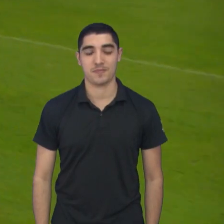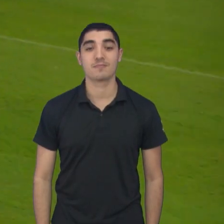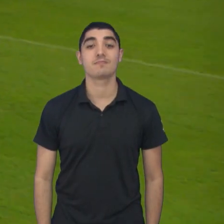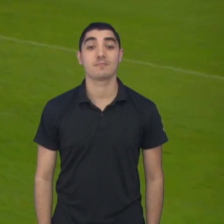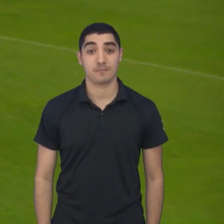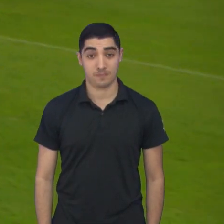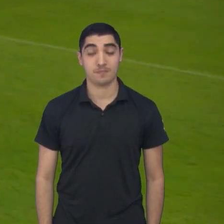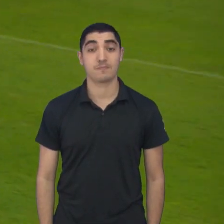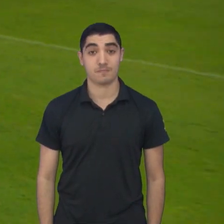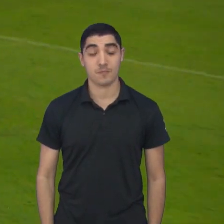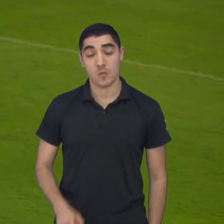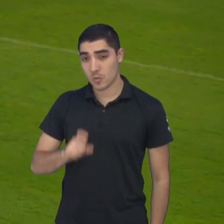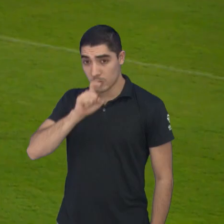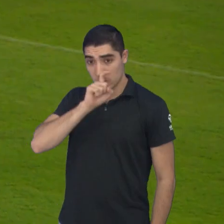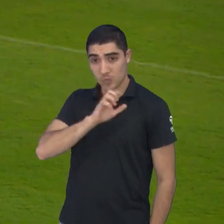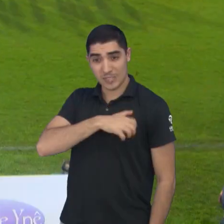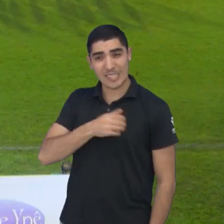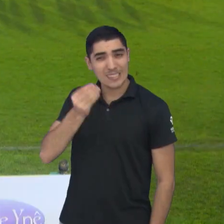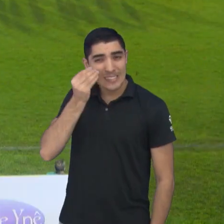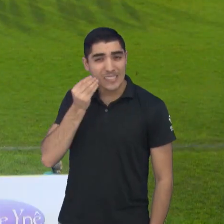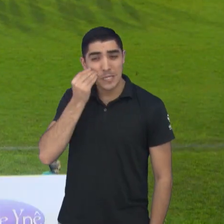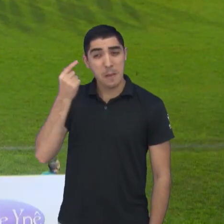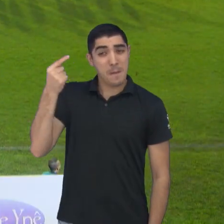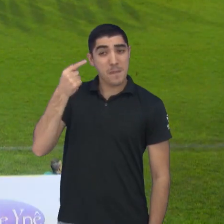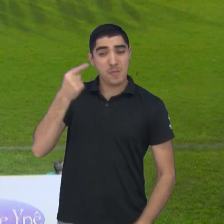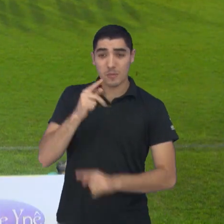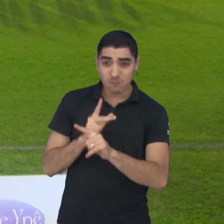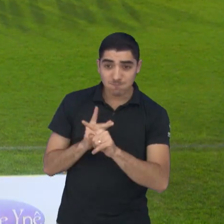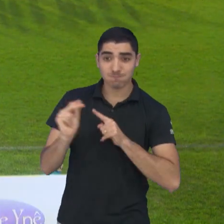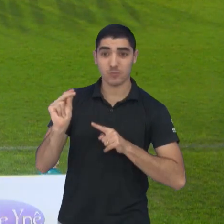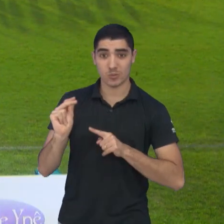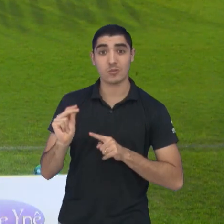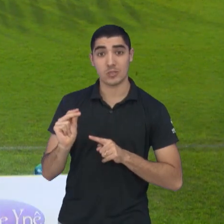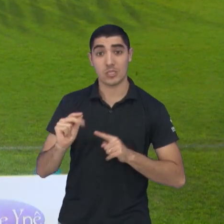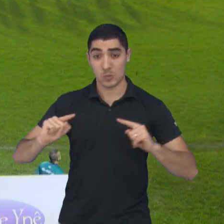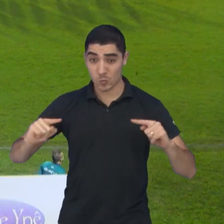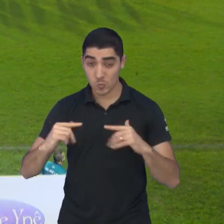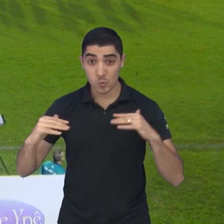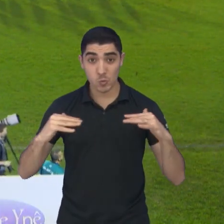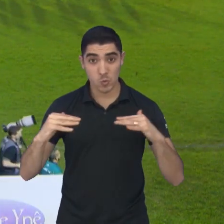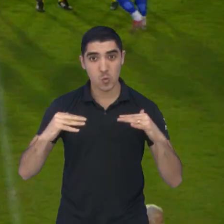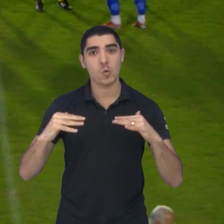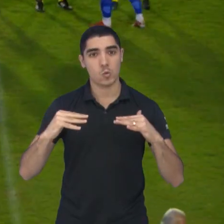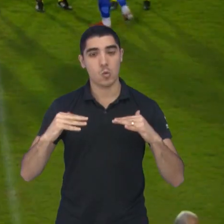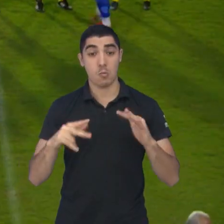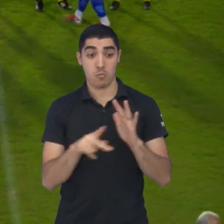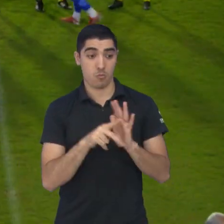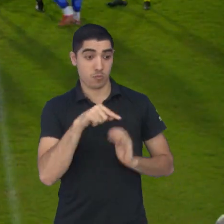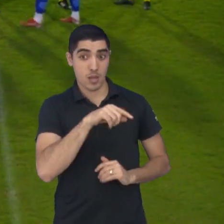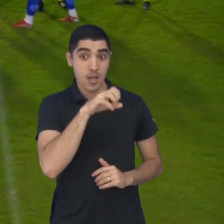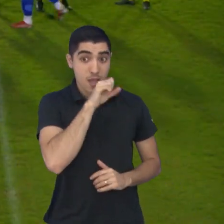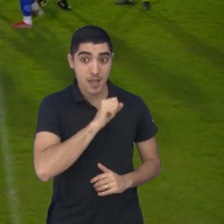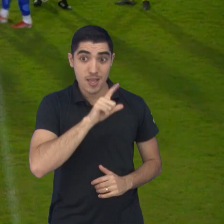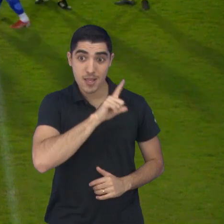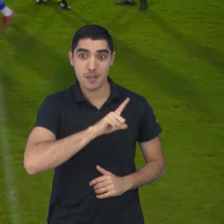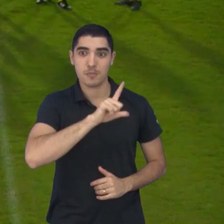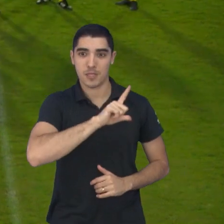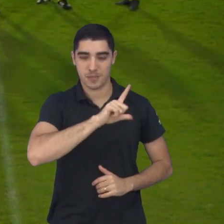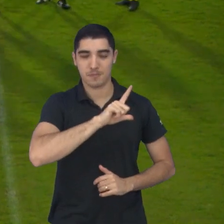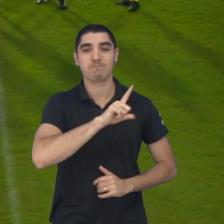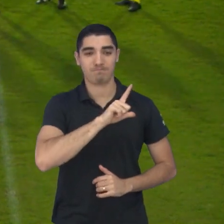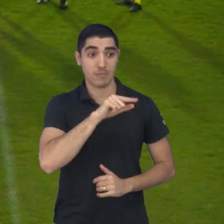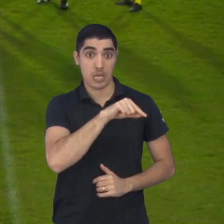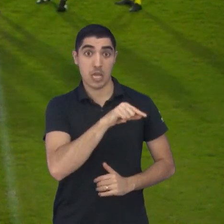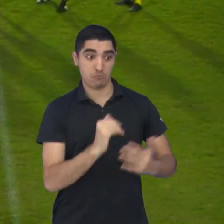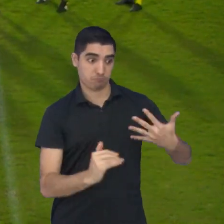Atrás da primeira vitória no Brasileiro, o São José tinha pela frente o líder do Grupo A7, a Inter. O